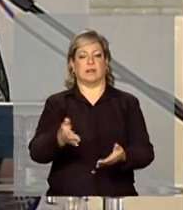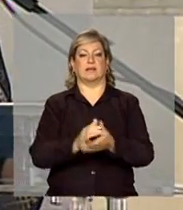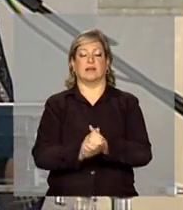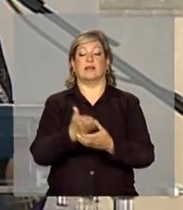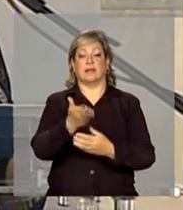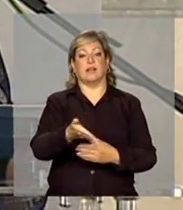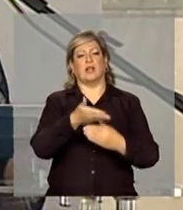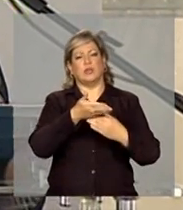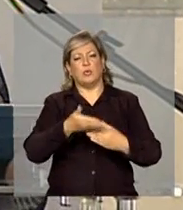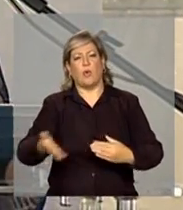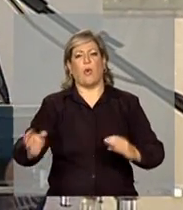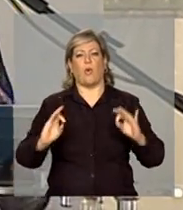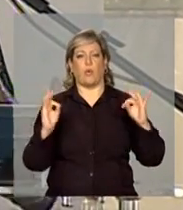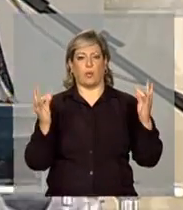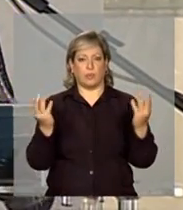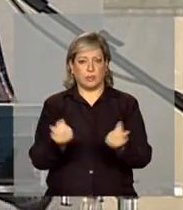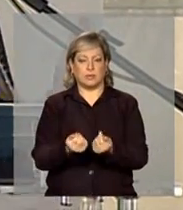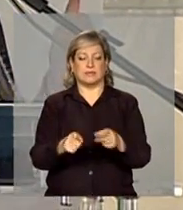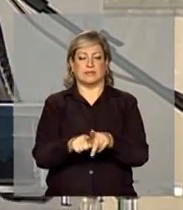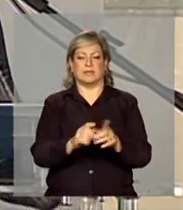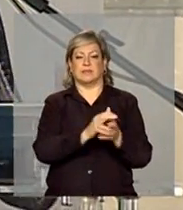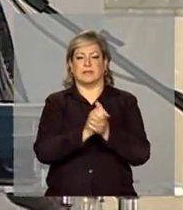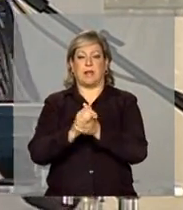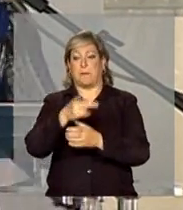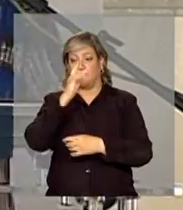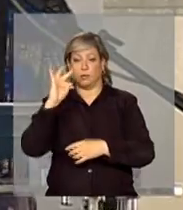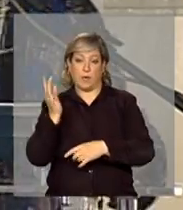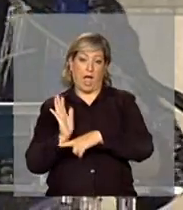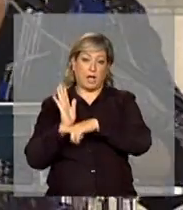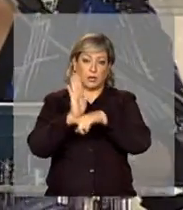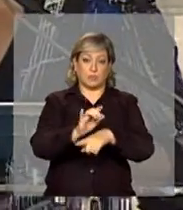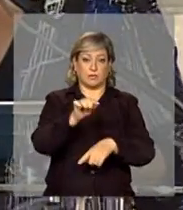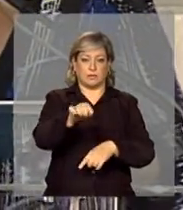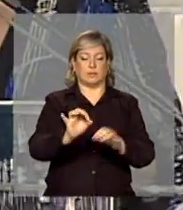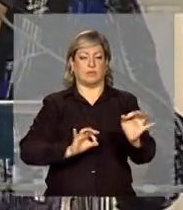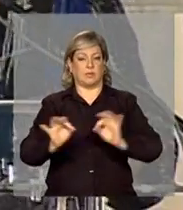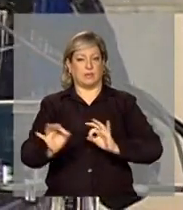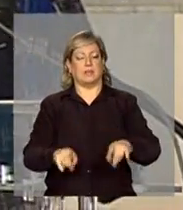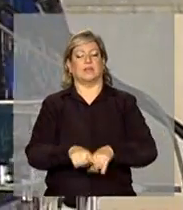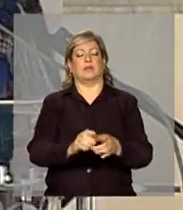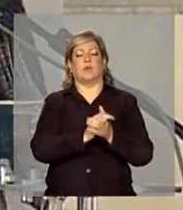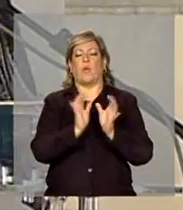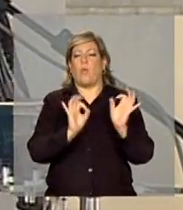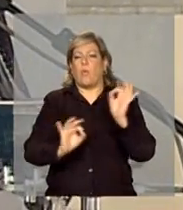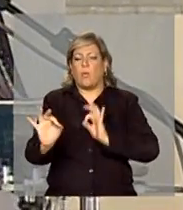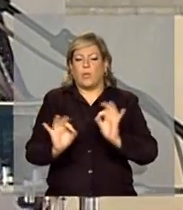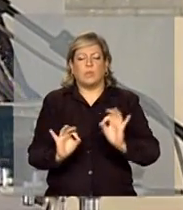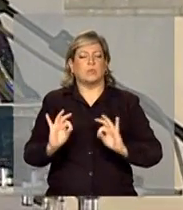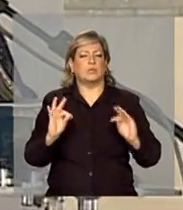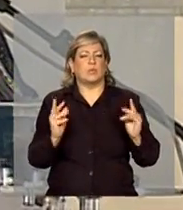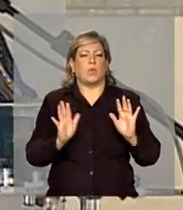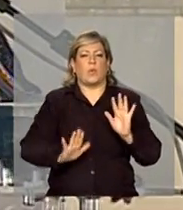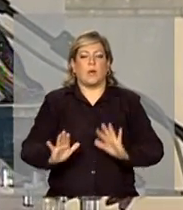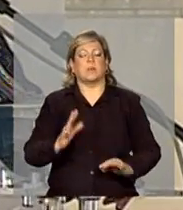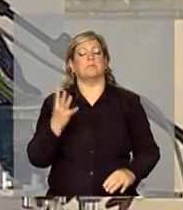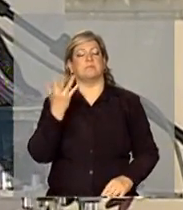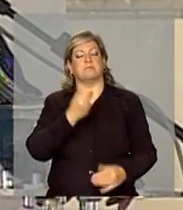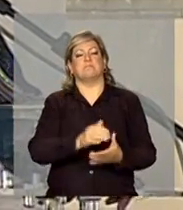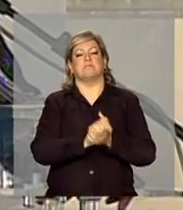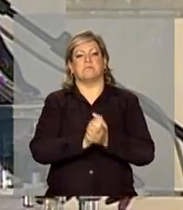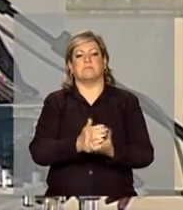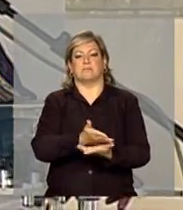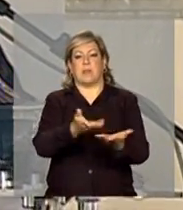saúdo todos os que o ajudaram a organizar com esse cuidado. Saúdo todos